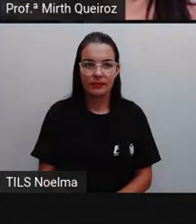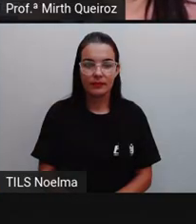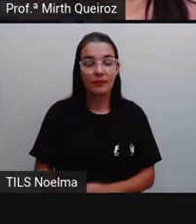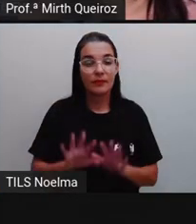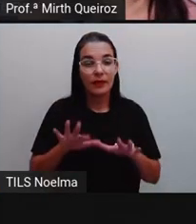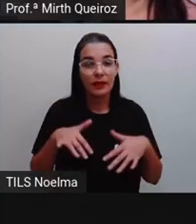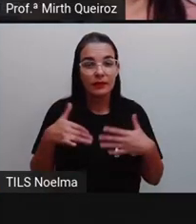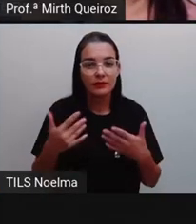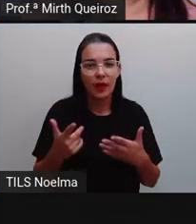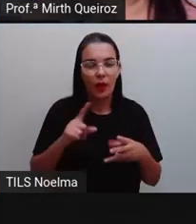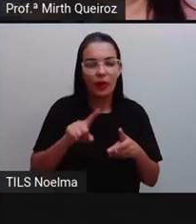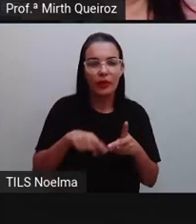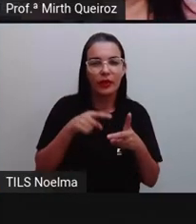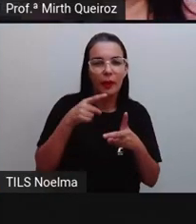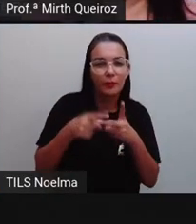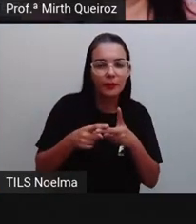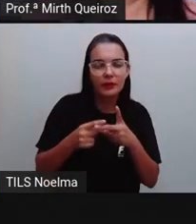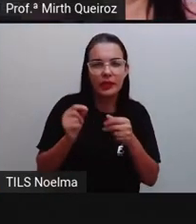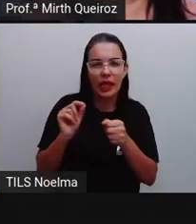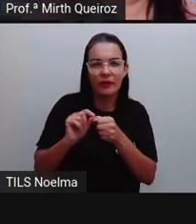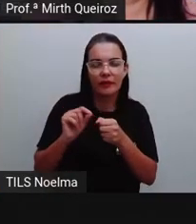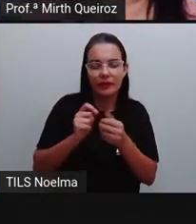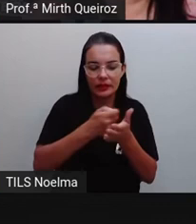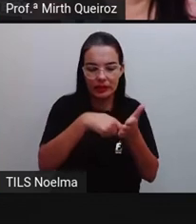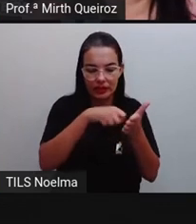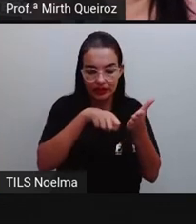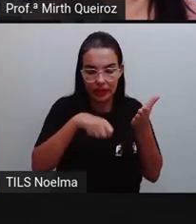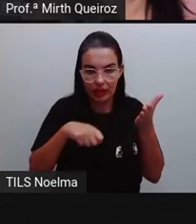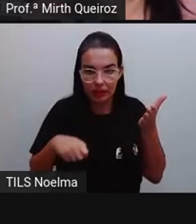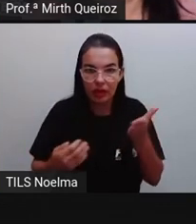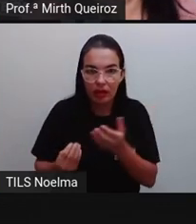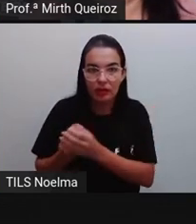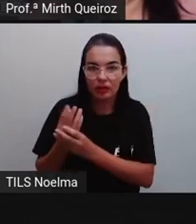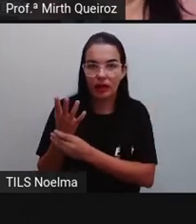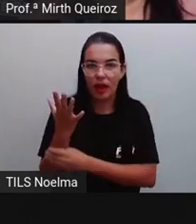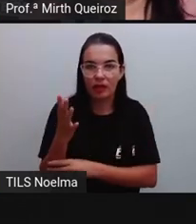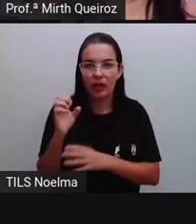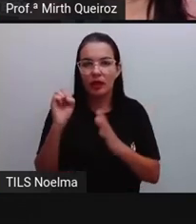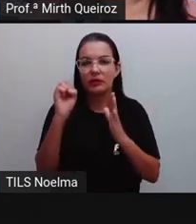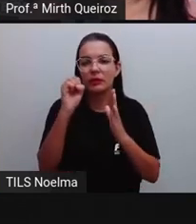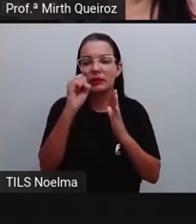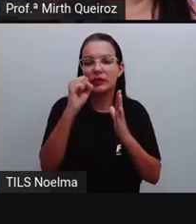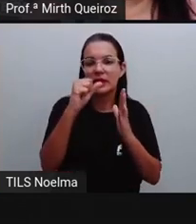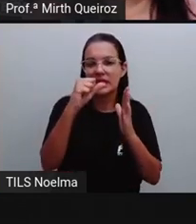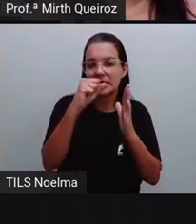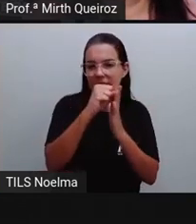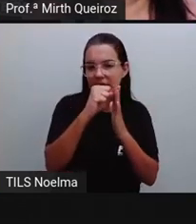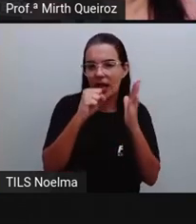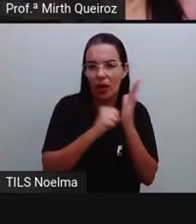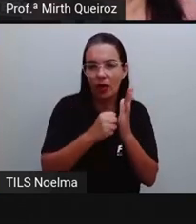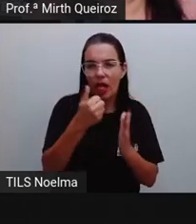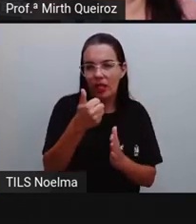Logo após a escrita ser desenvolvida, inventaram no século XIX as máquinas